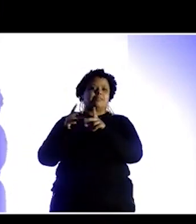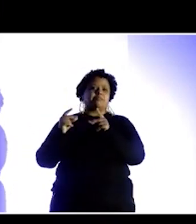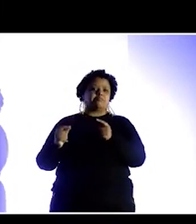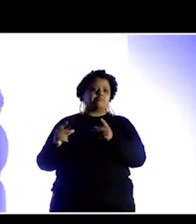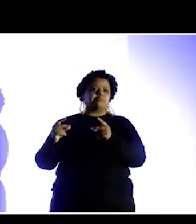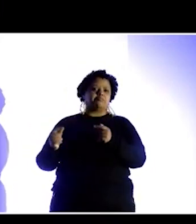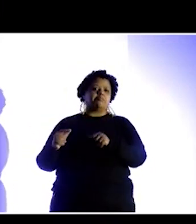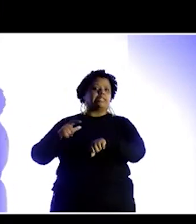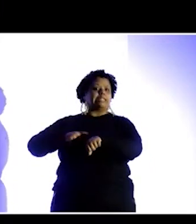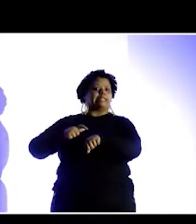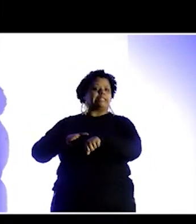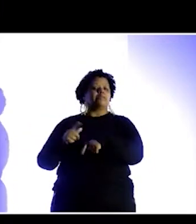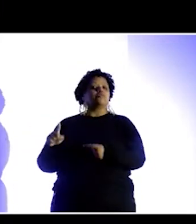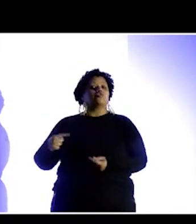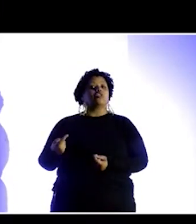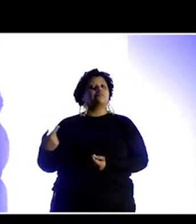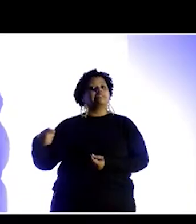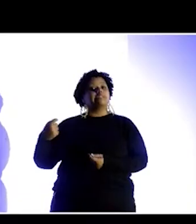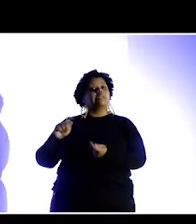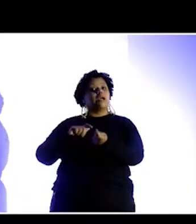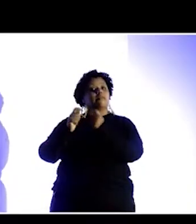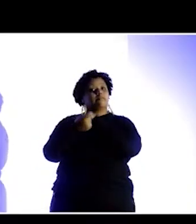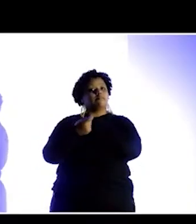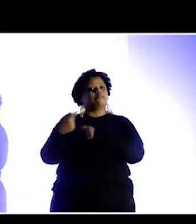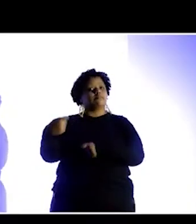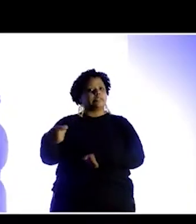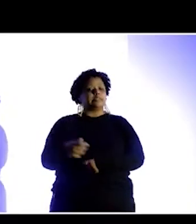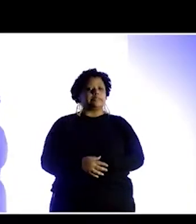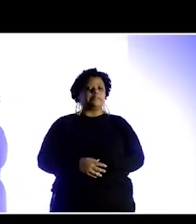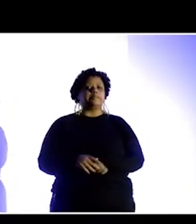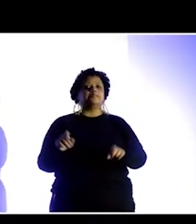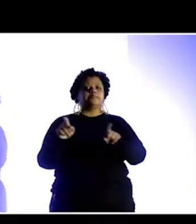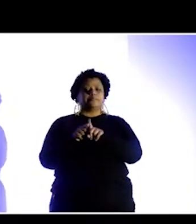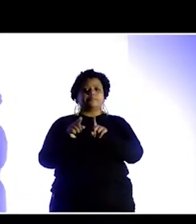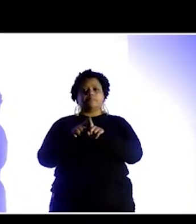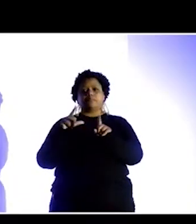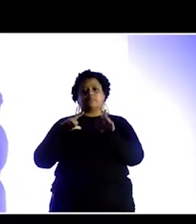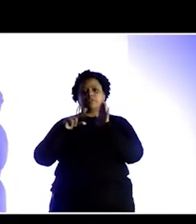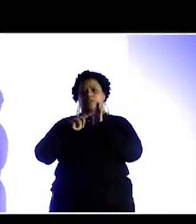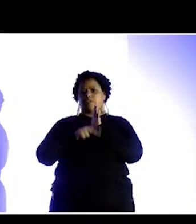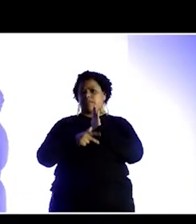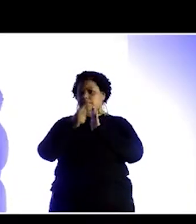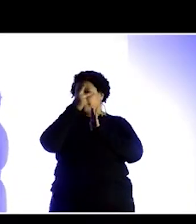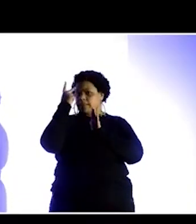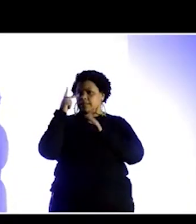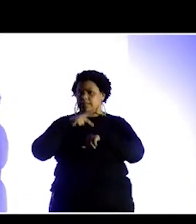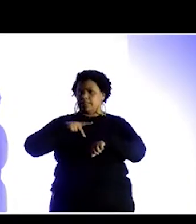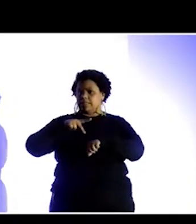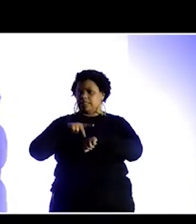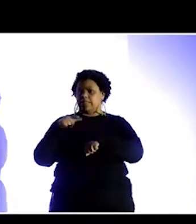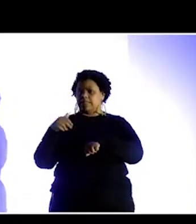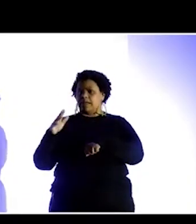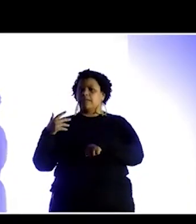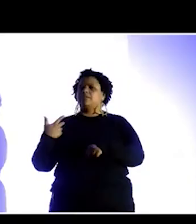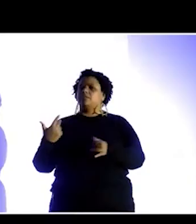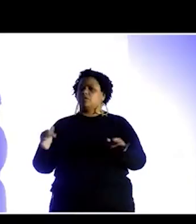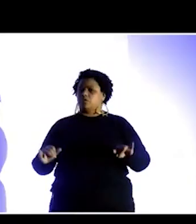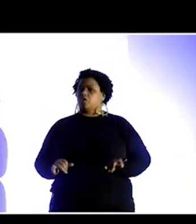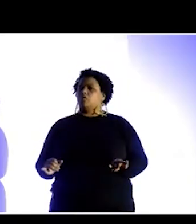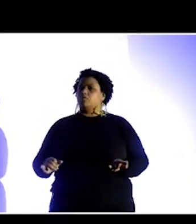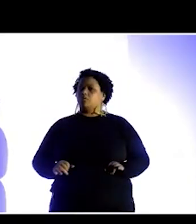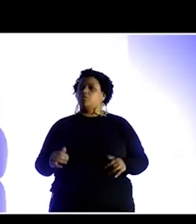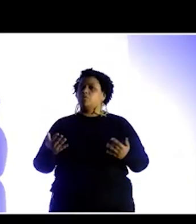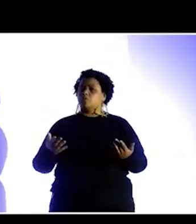tempo, e nós precisamos nos adaptarmos, e muitos dos países que menos contribuíram com o problema são os que mais sofrerão. Então, assim,